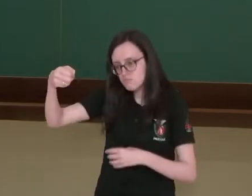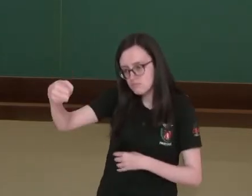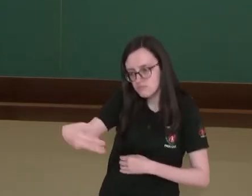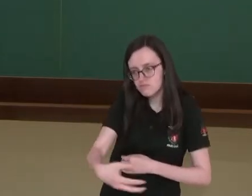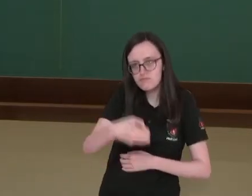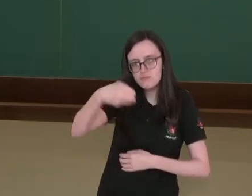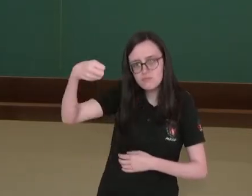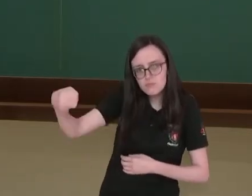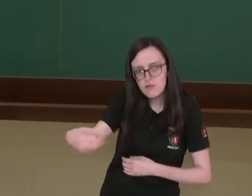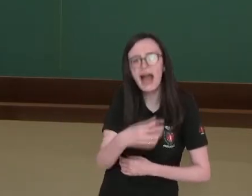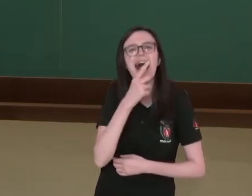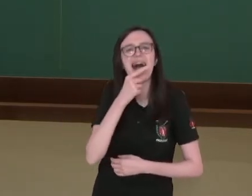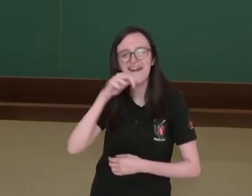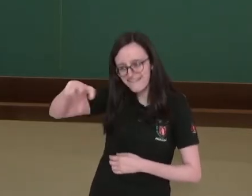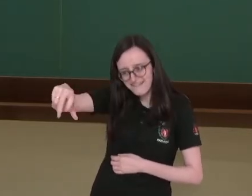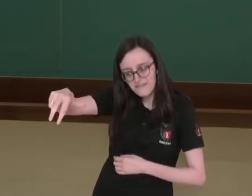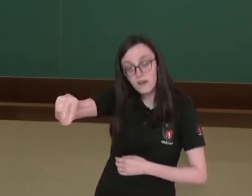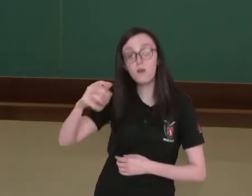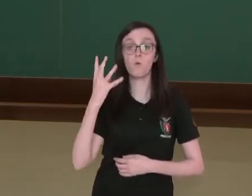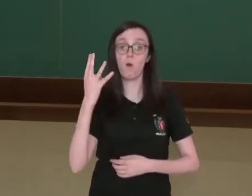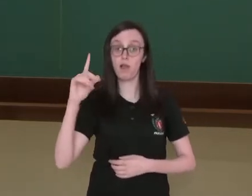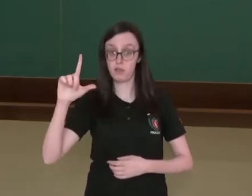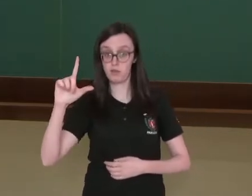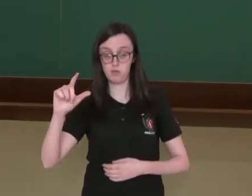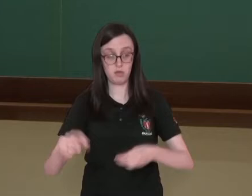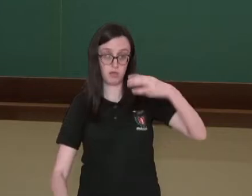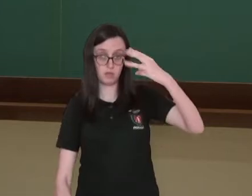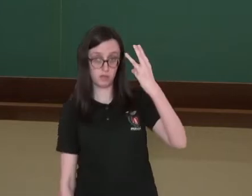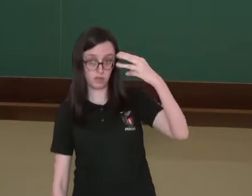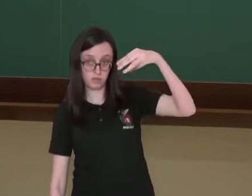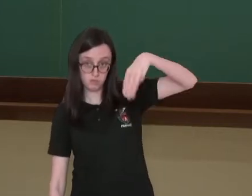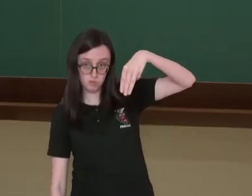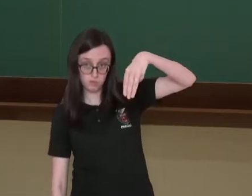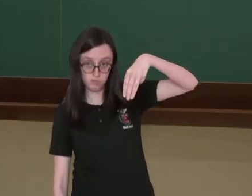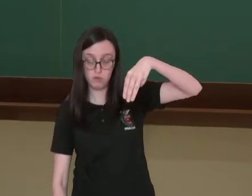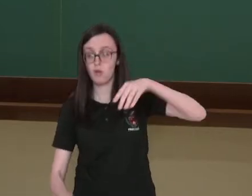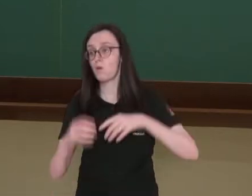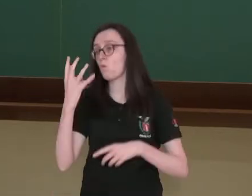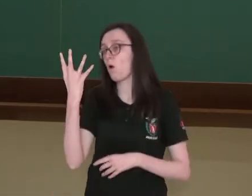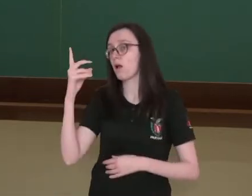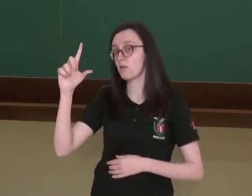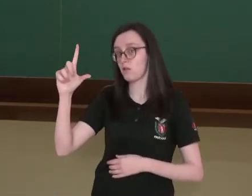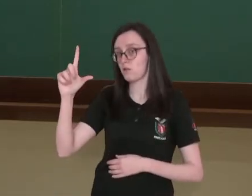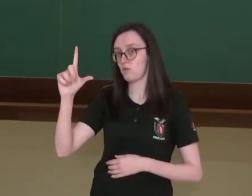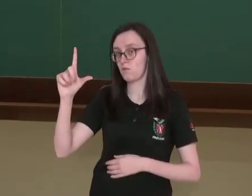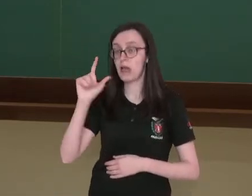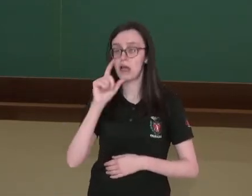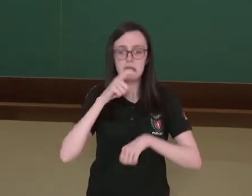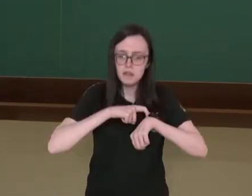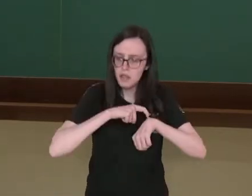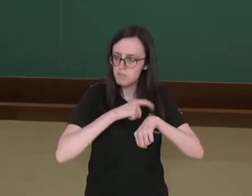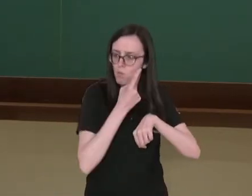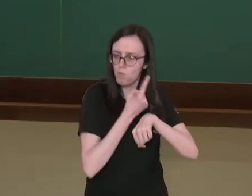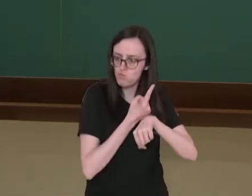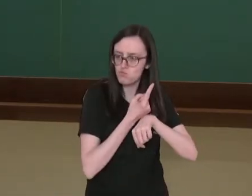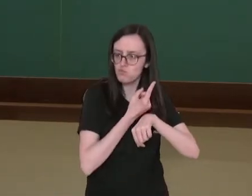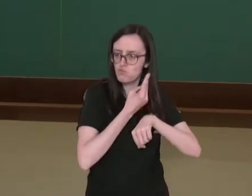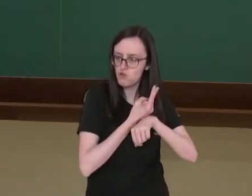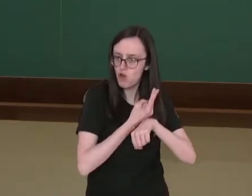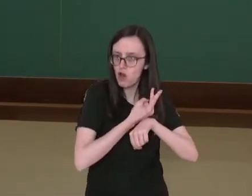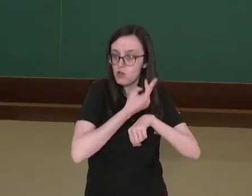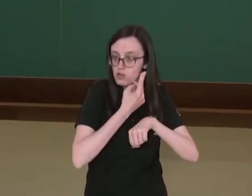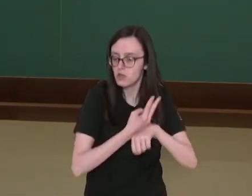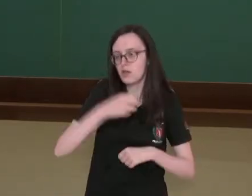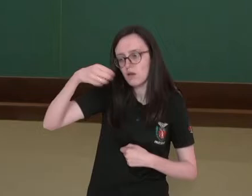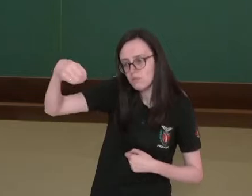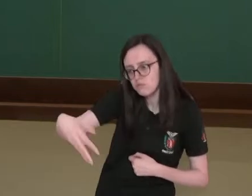seja, o que vai ser despejado será 4 litros. Então, aqui o tempo está em minuto e a capacidade está